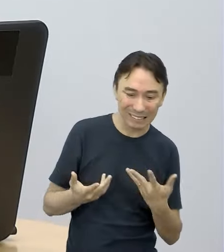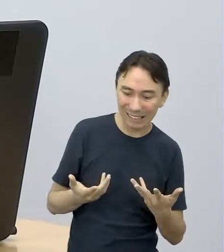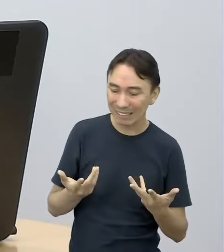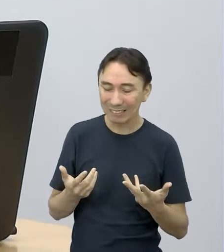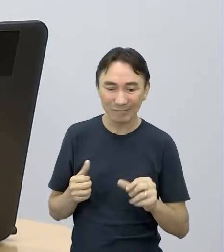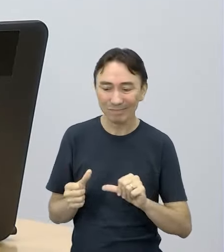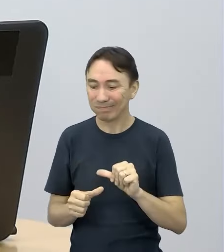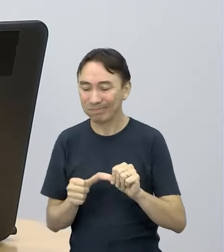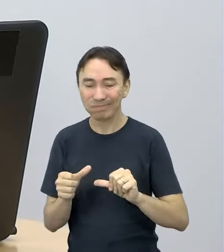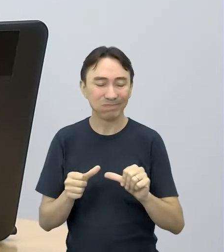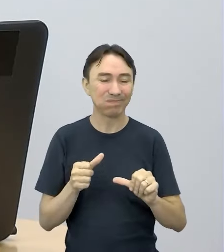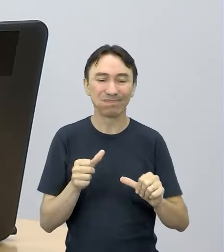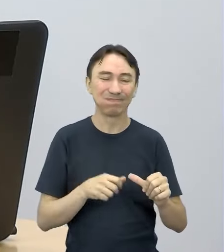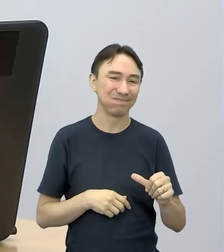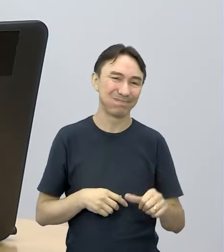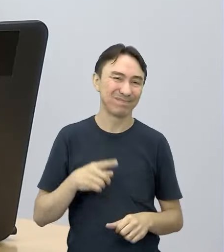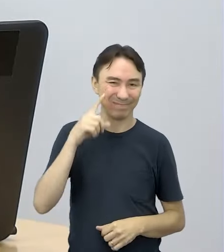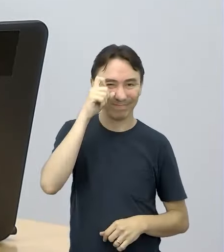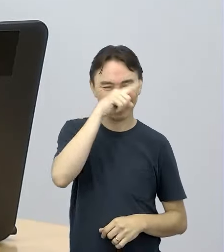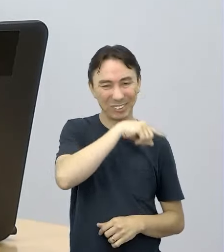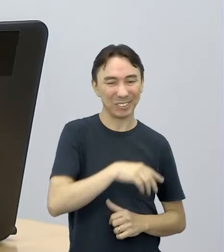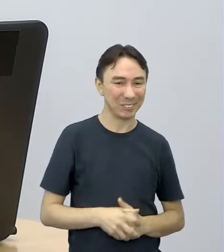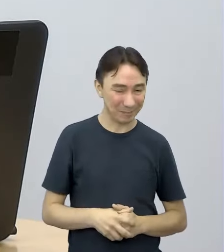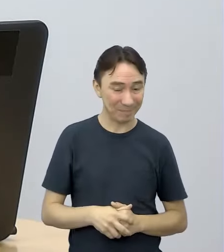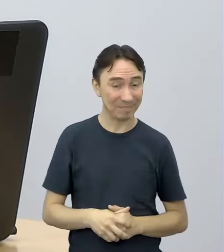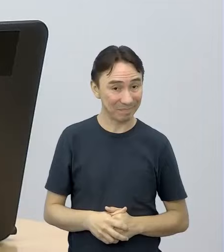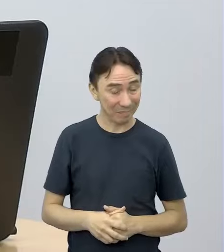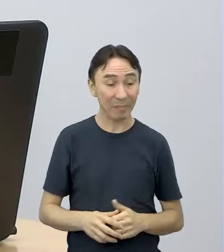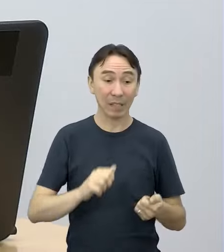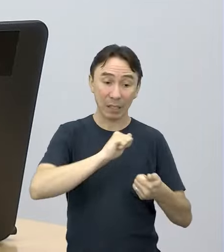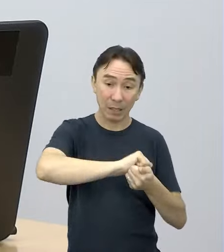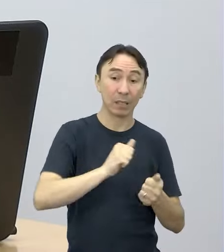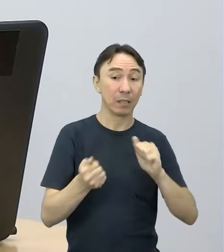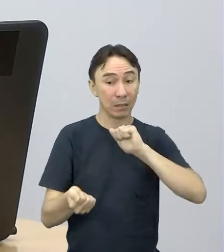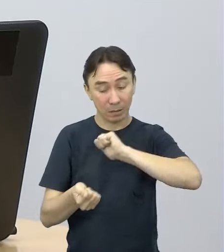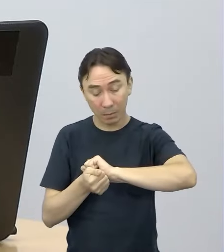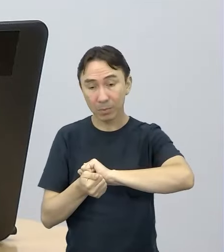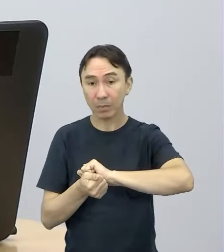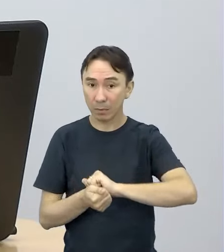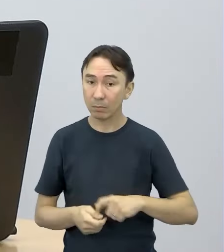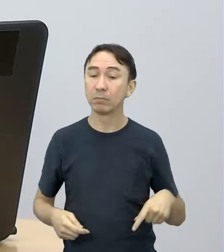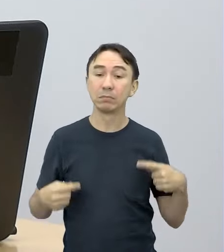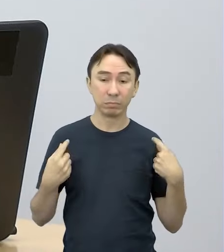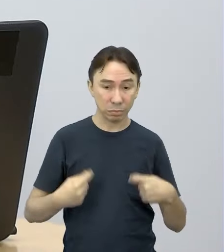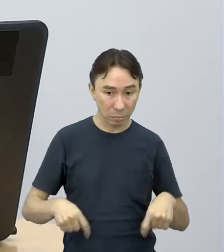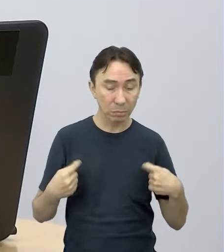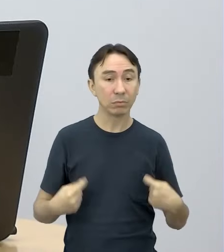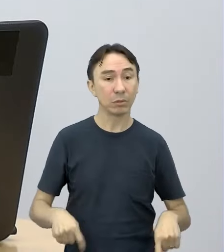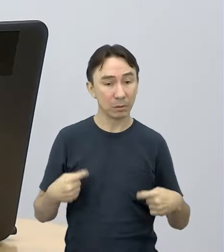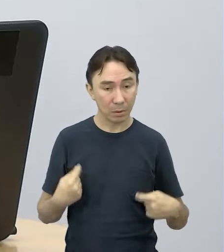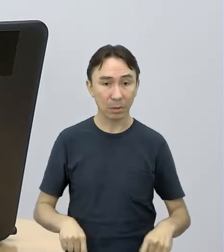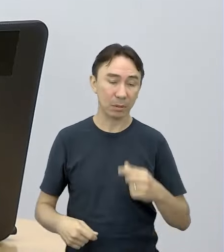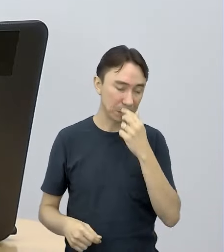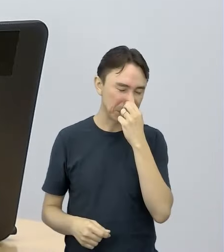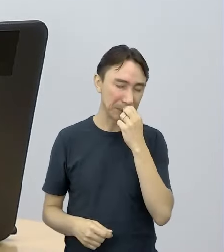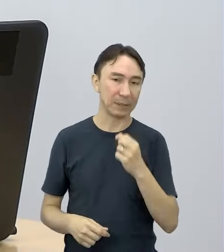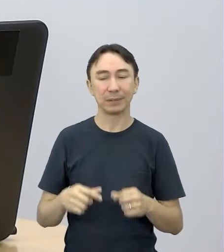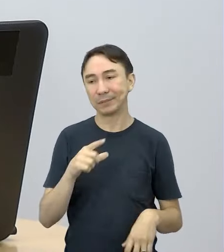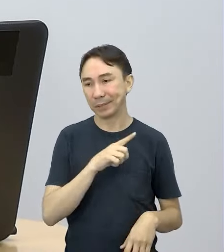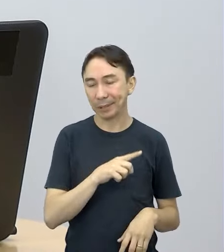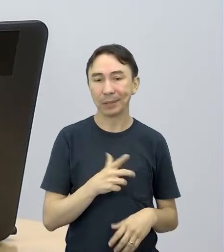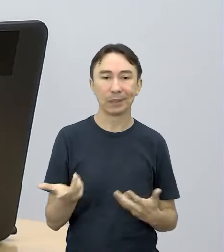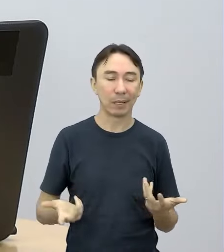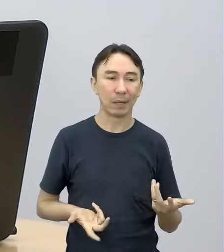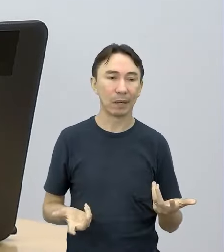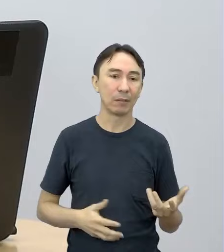e competências, nesse caso, elas são inegociáveis, né? As adaptações, elas acontecem de acordo com as necessidades que a gente tem nas turmas,